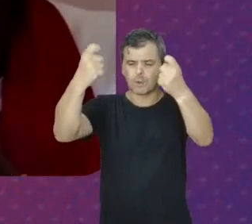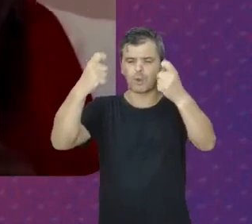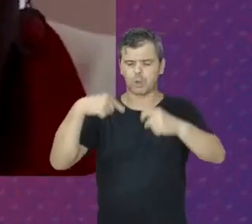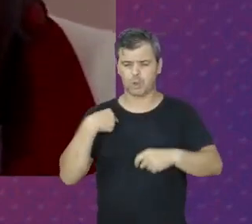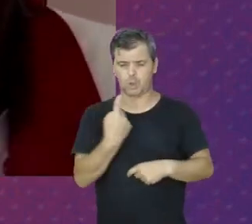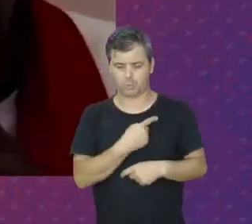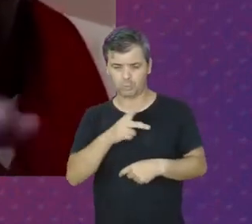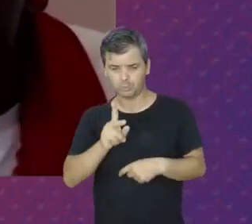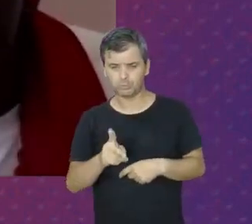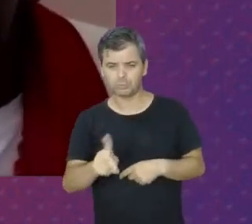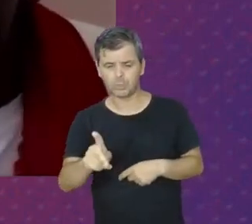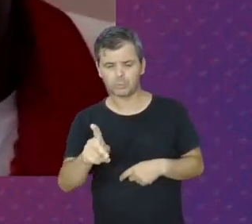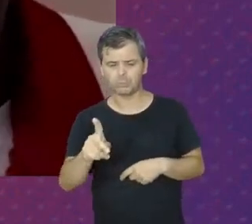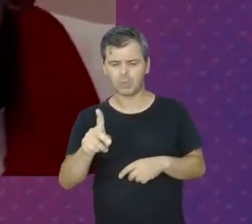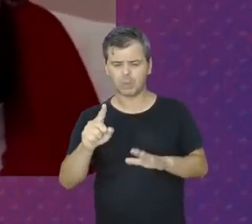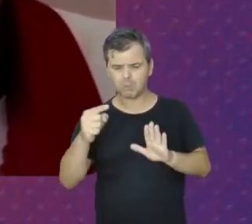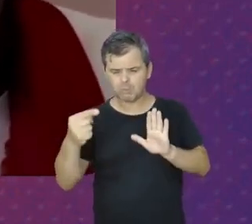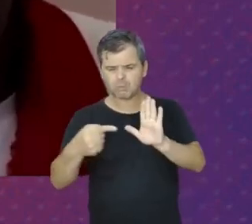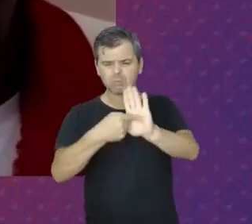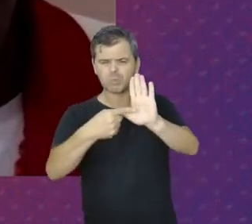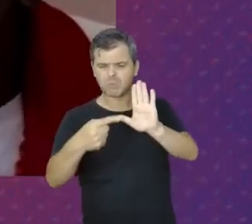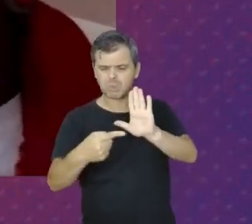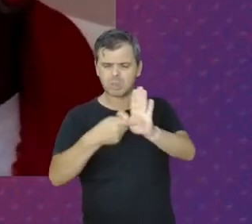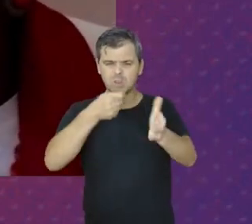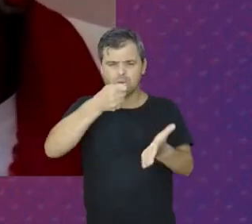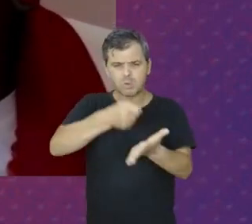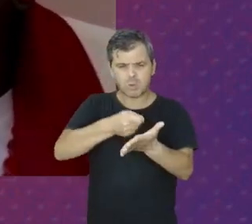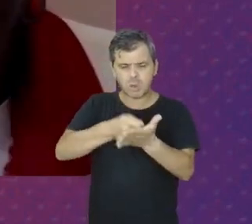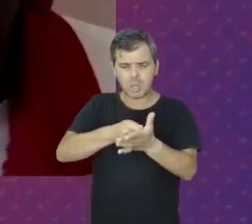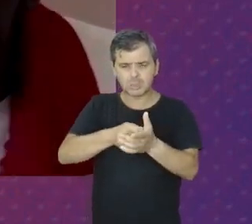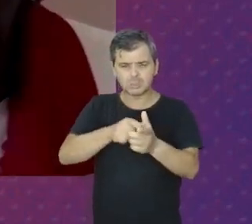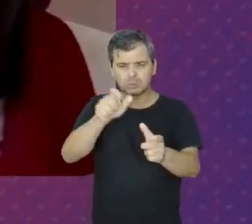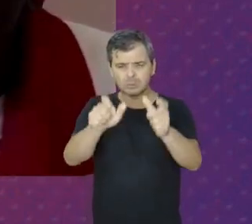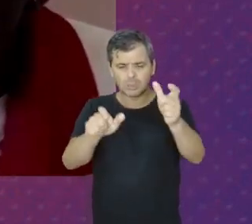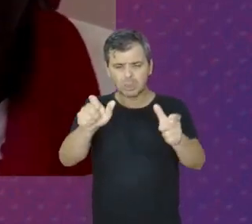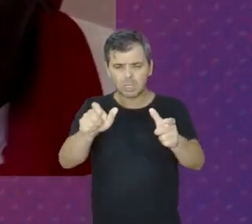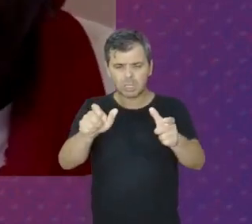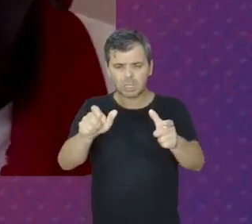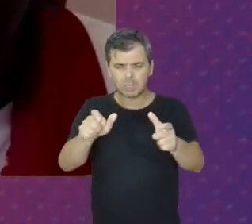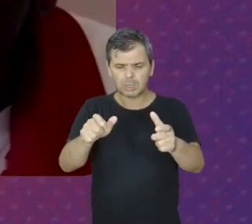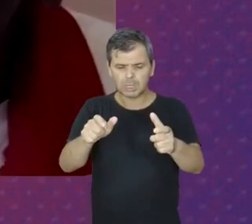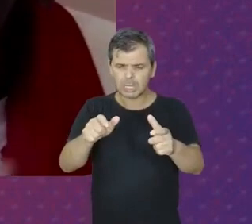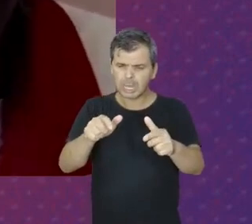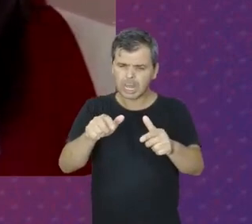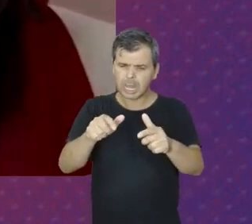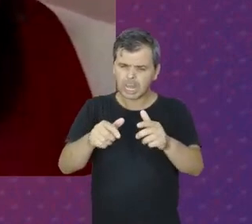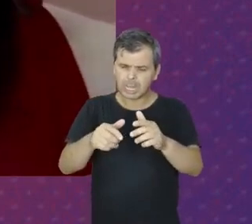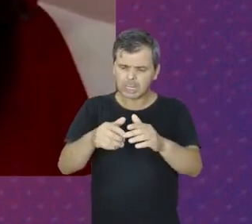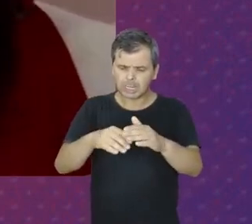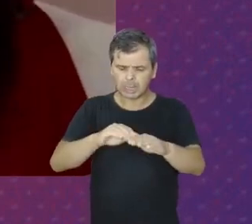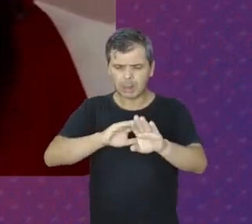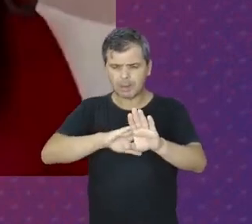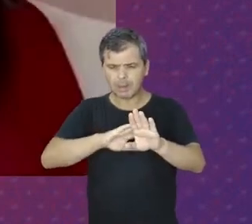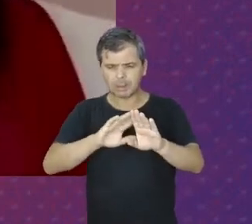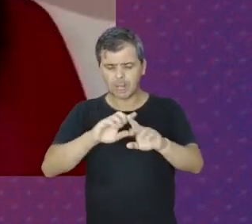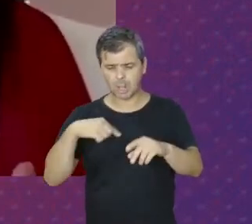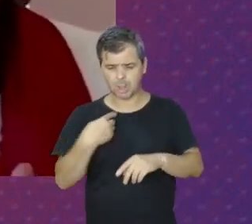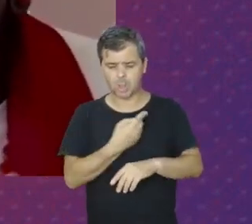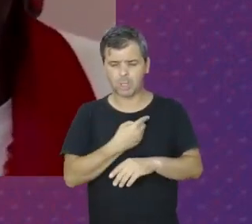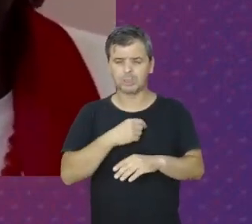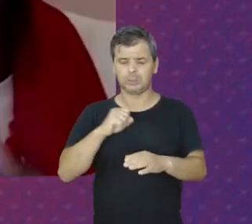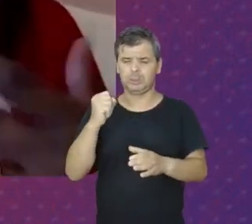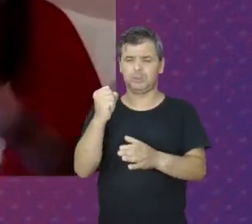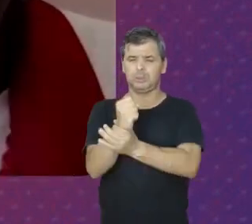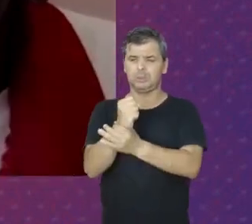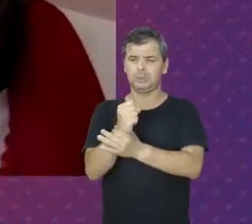precisamos continuar denunciando e exigindo que as pessoas que burlam, que fazem com que a nossa segurança